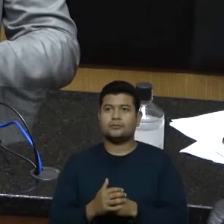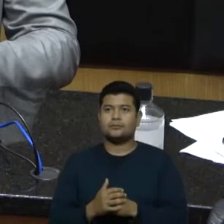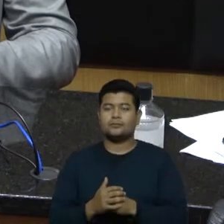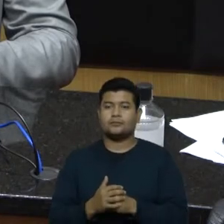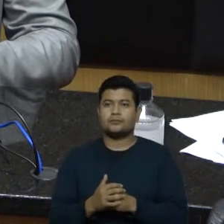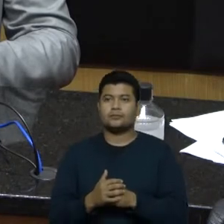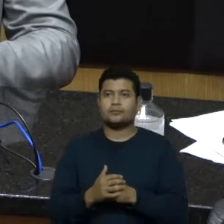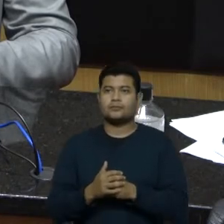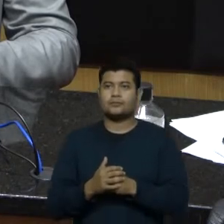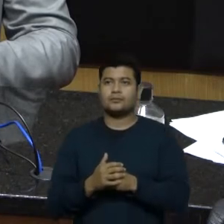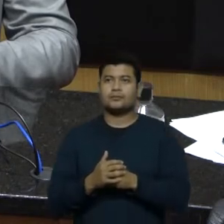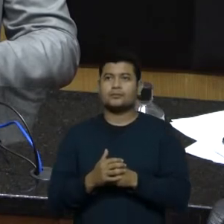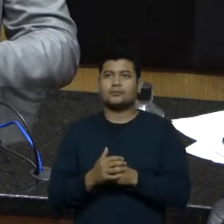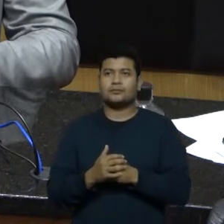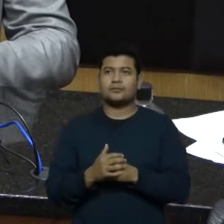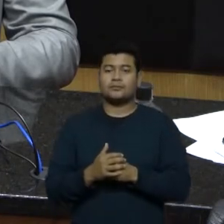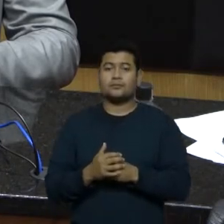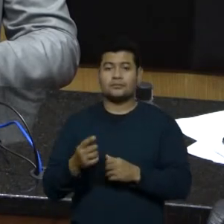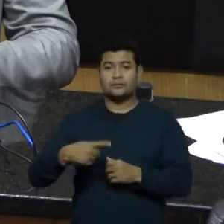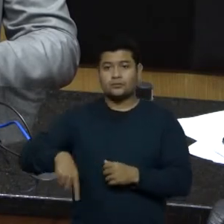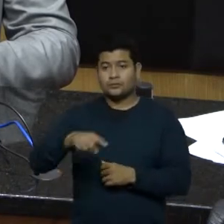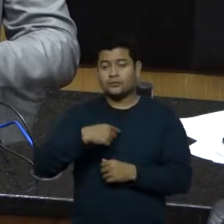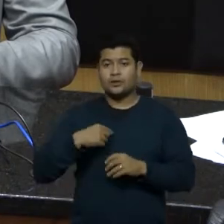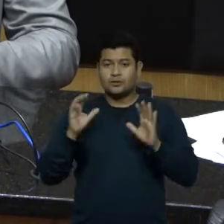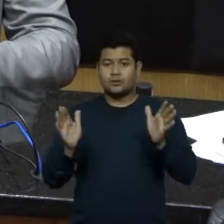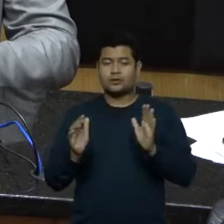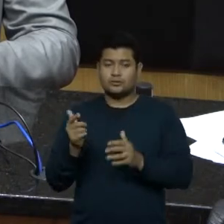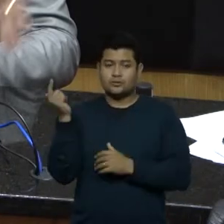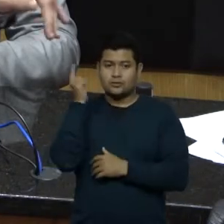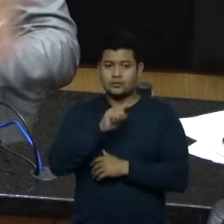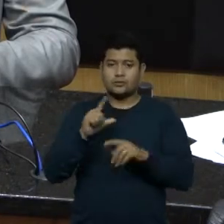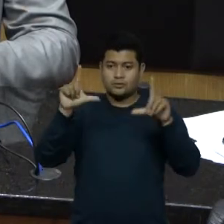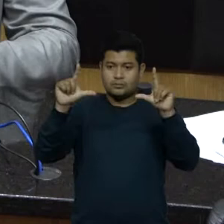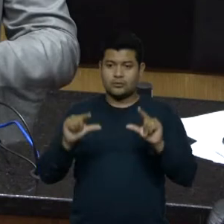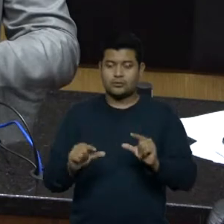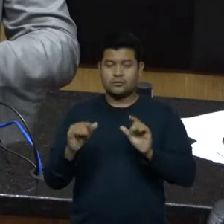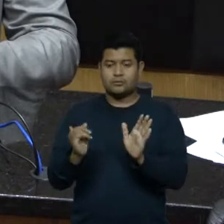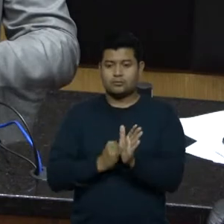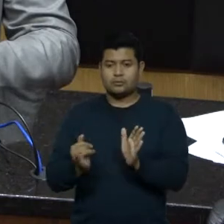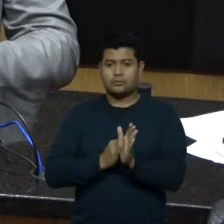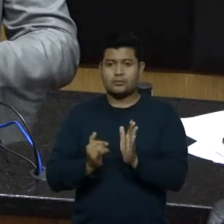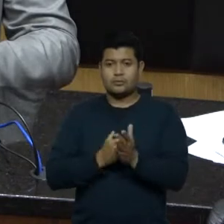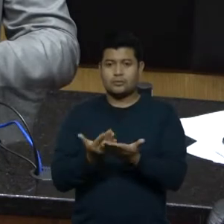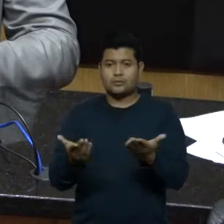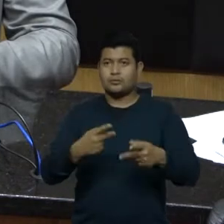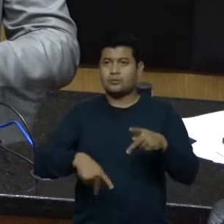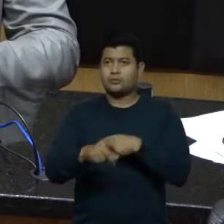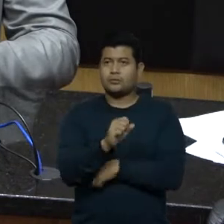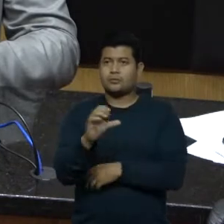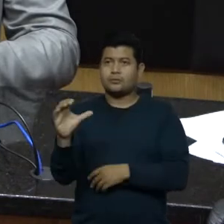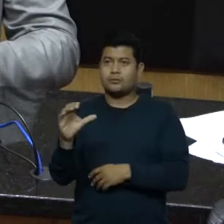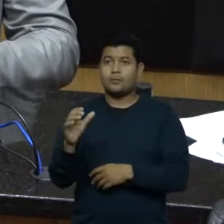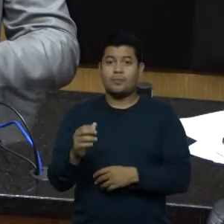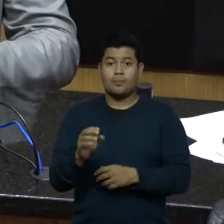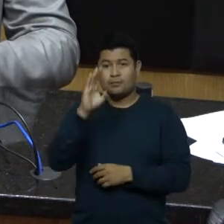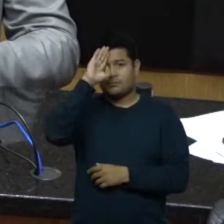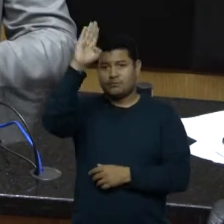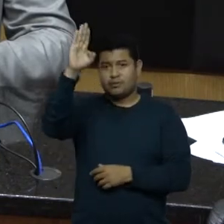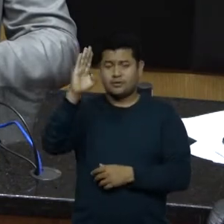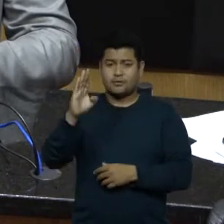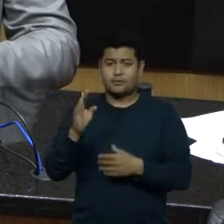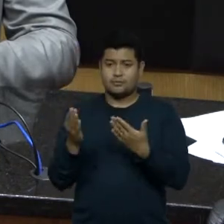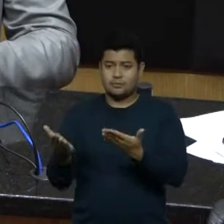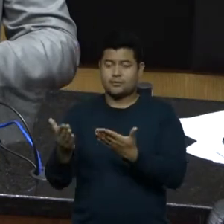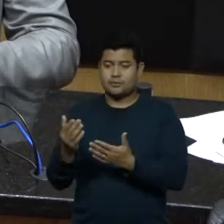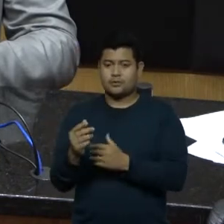sancionado nós já possamos reduzir a carga tributária para a população Catarinense principalmente de produtos de interesse